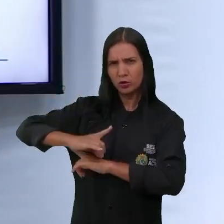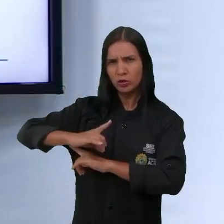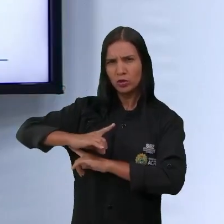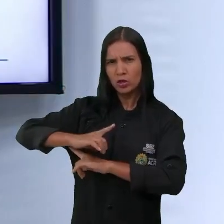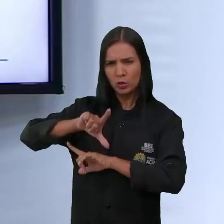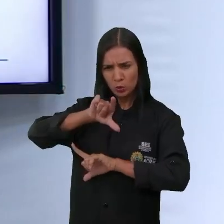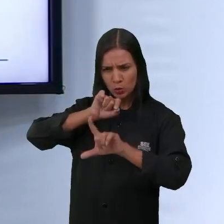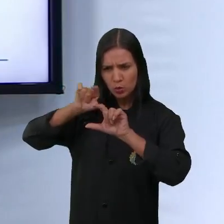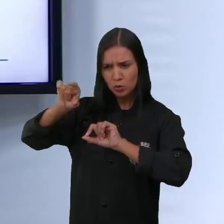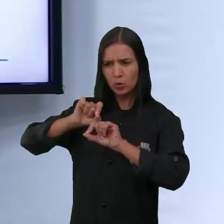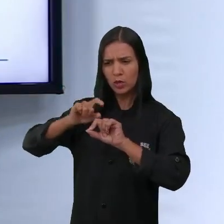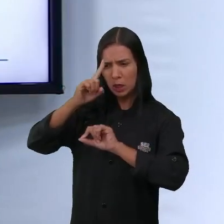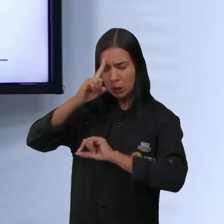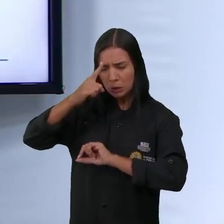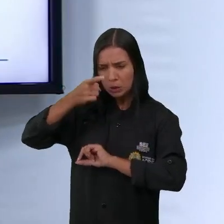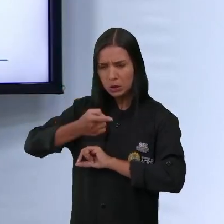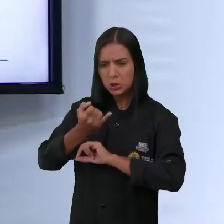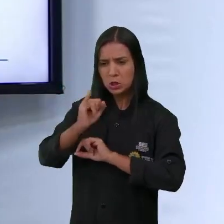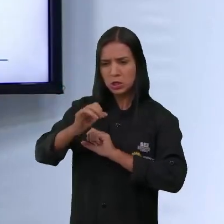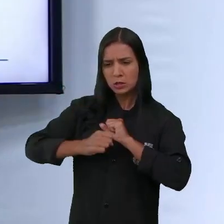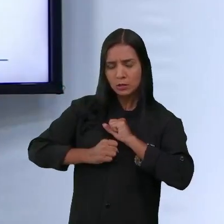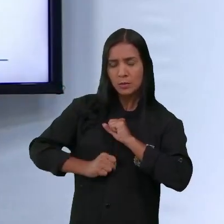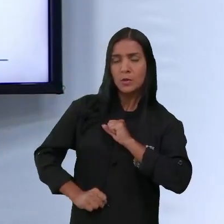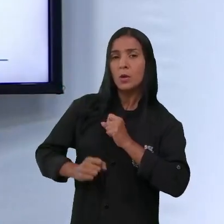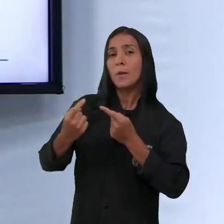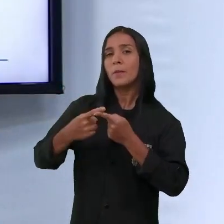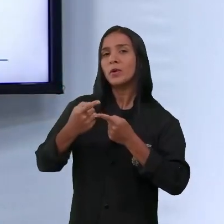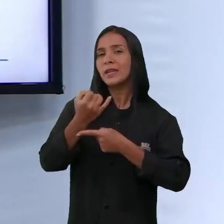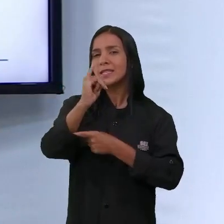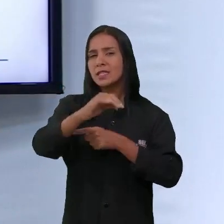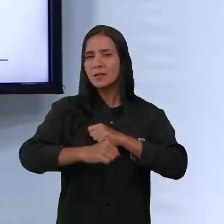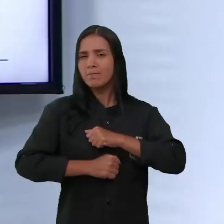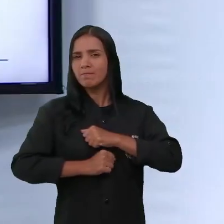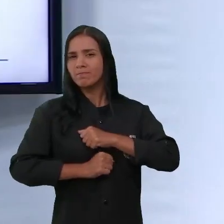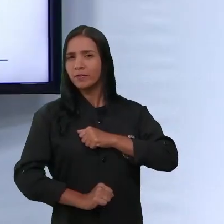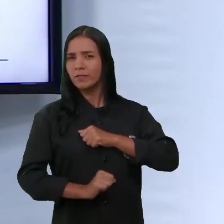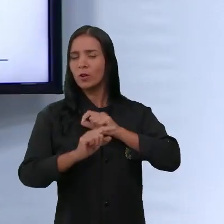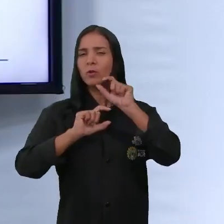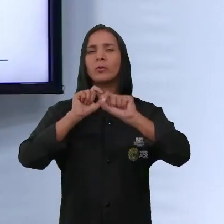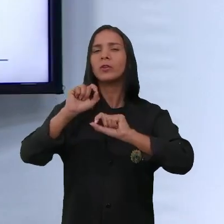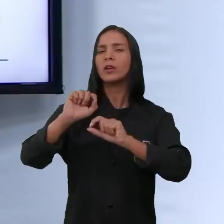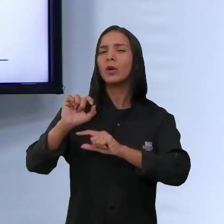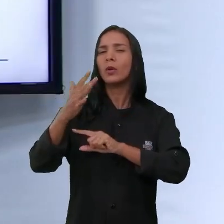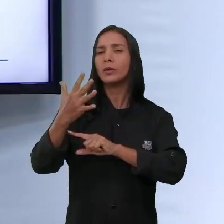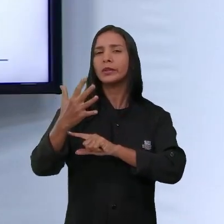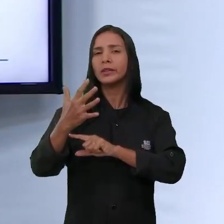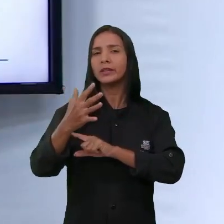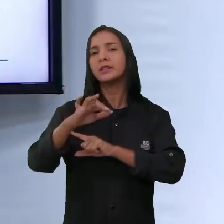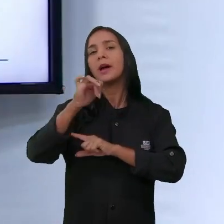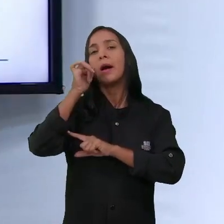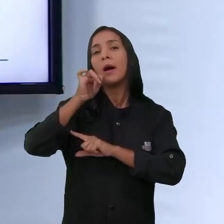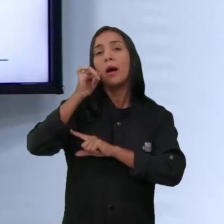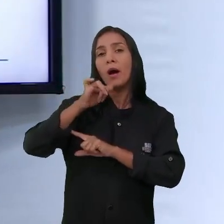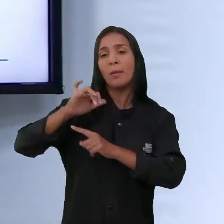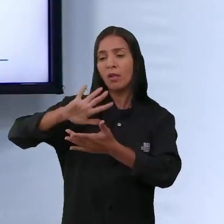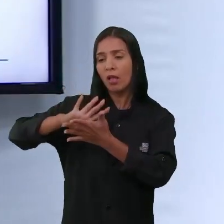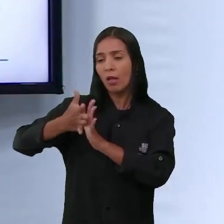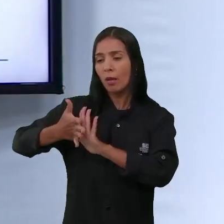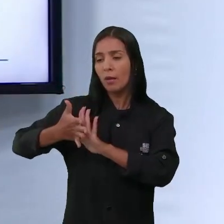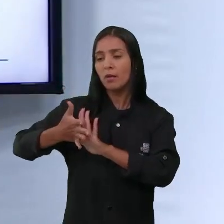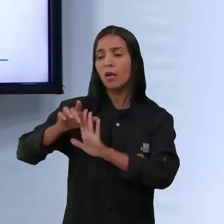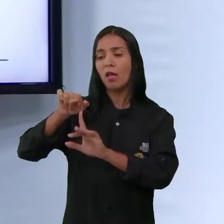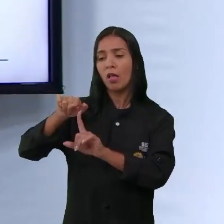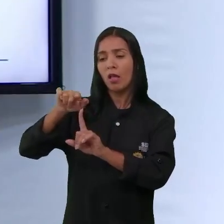porque a partir do momento em que você pratica o aborto, você está eliminando uma vida. O feto